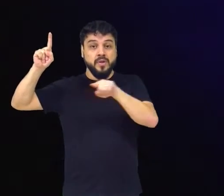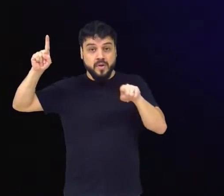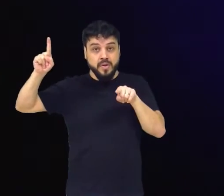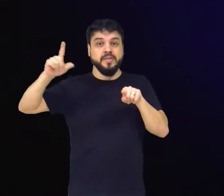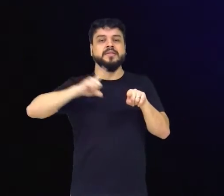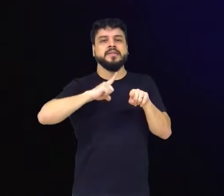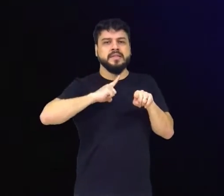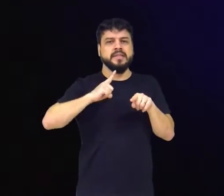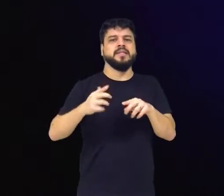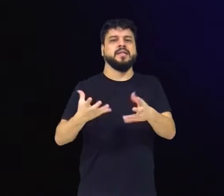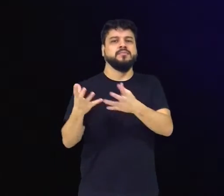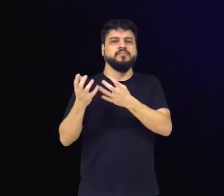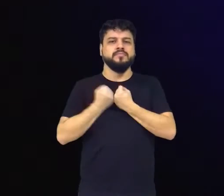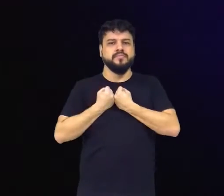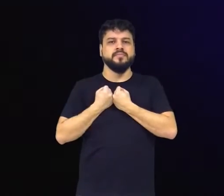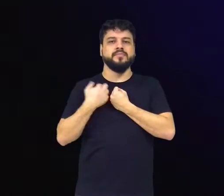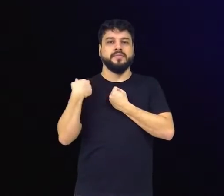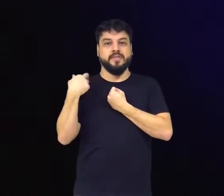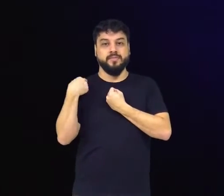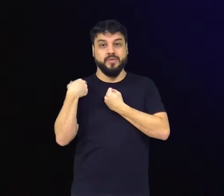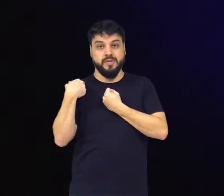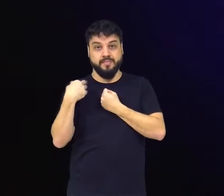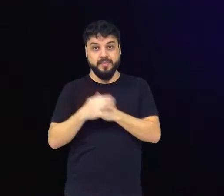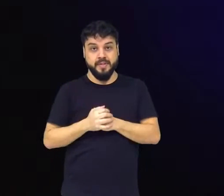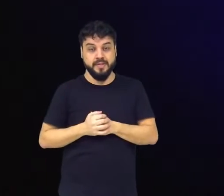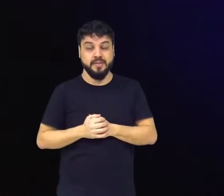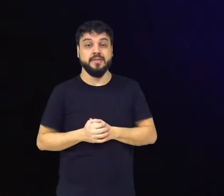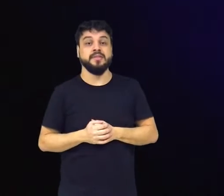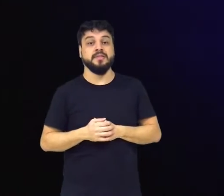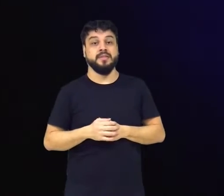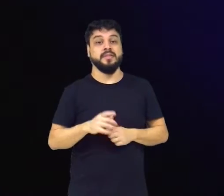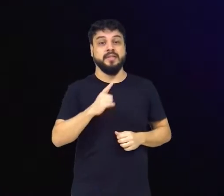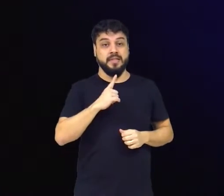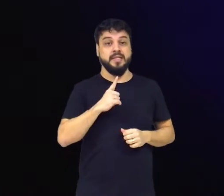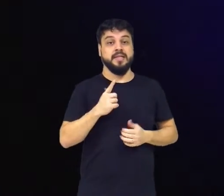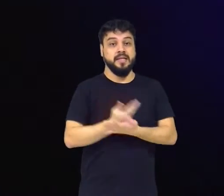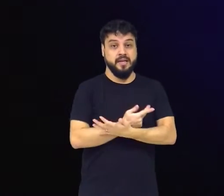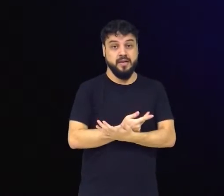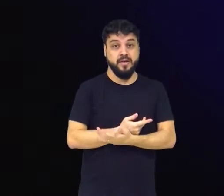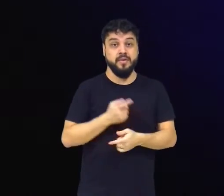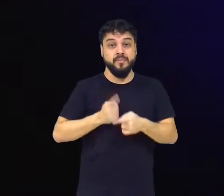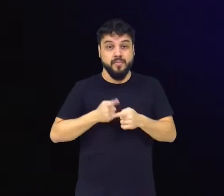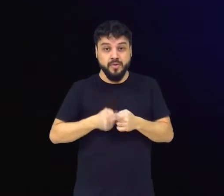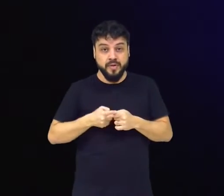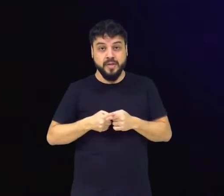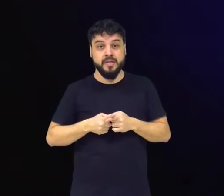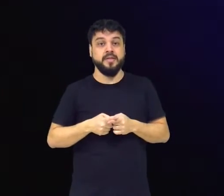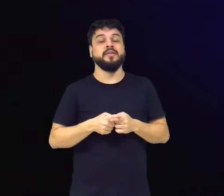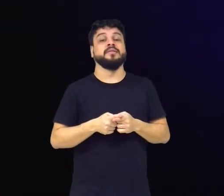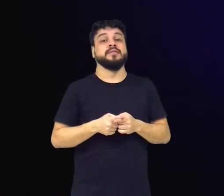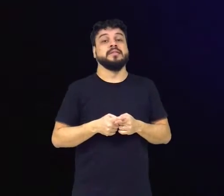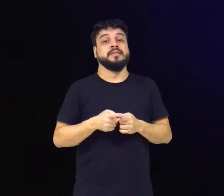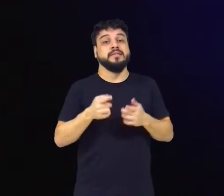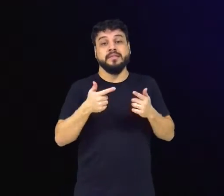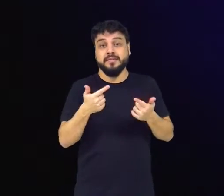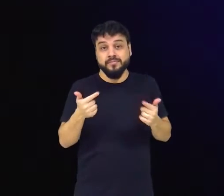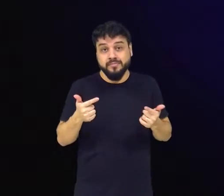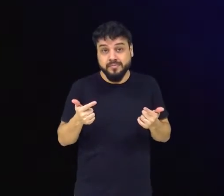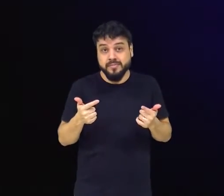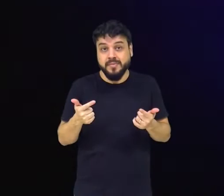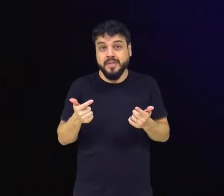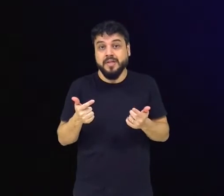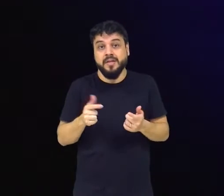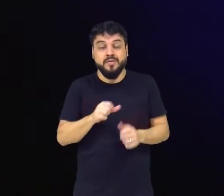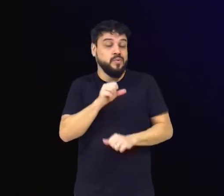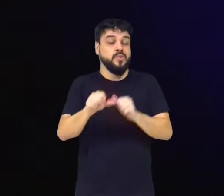nossas responsabilidades diante dos nossos erros, pois sem isso não haverá restauração. O